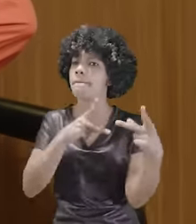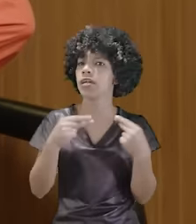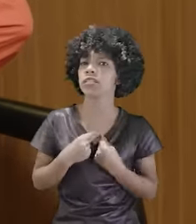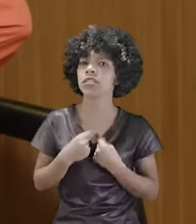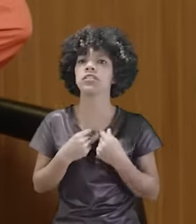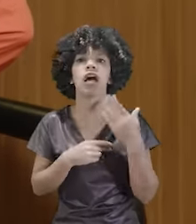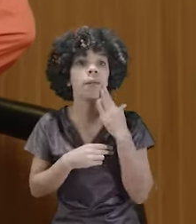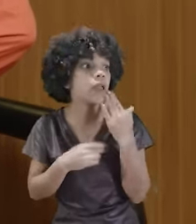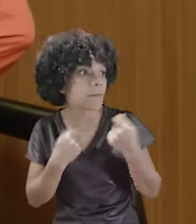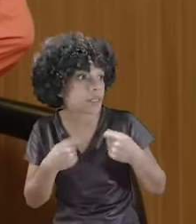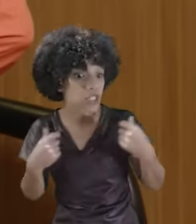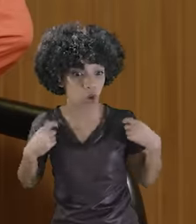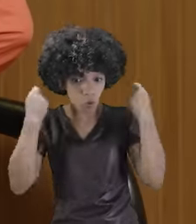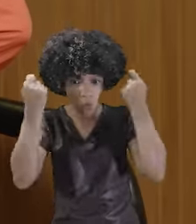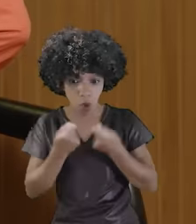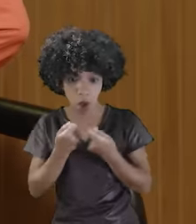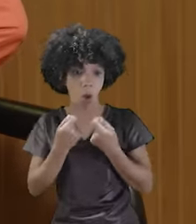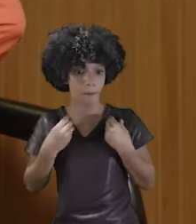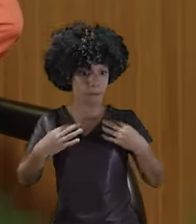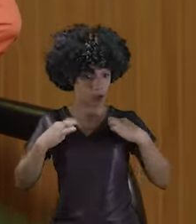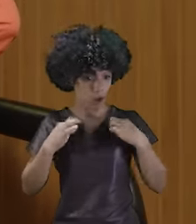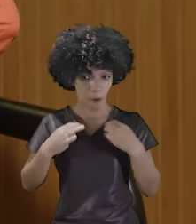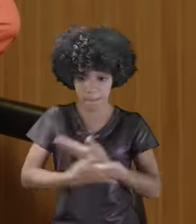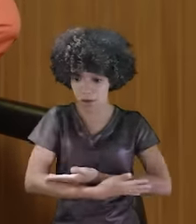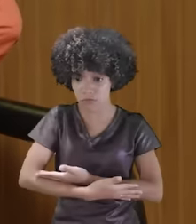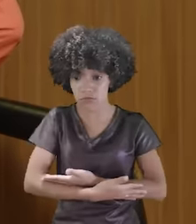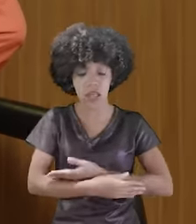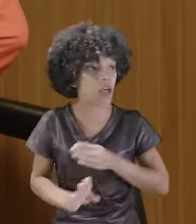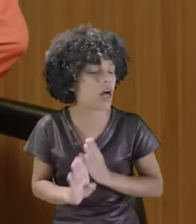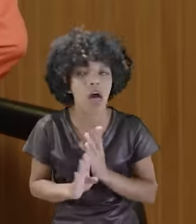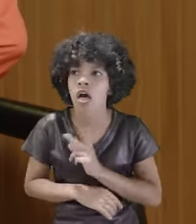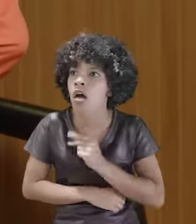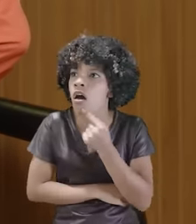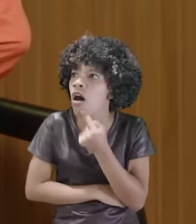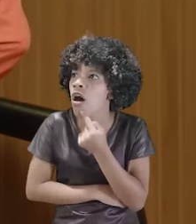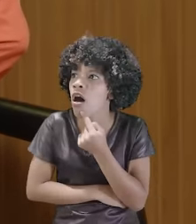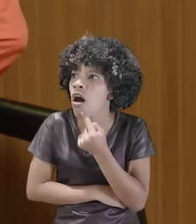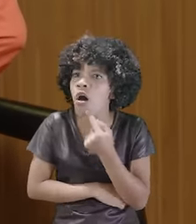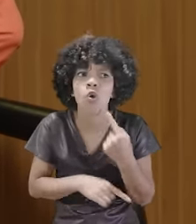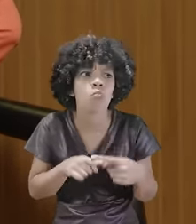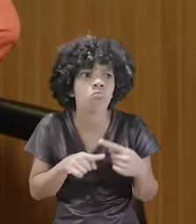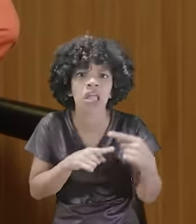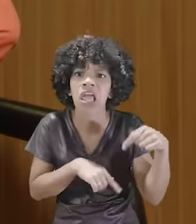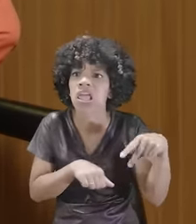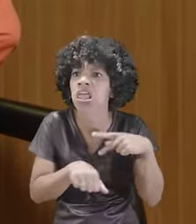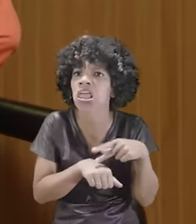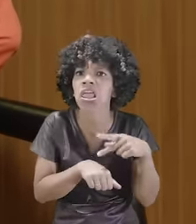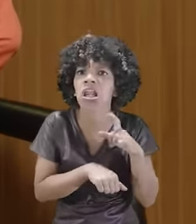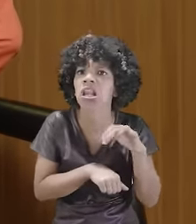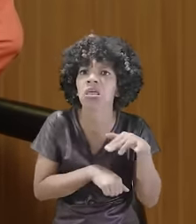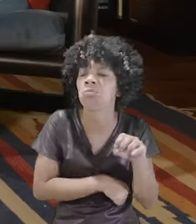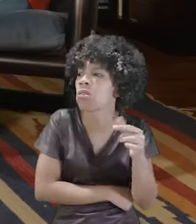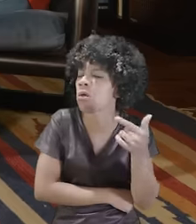Tipo ele sabe que eu preciso uma roupa para mim o filho eles da eles pega de surpresa a sério porque a gente já não tem nada a